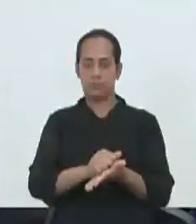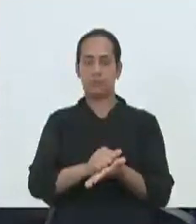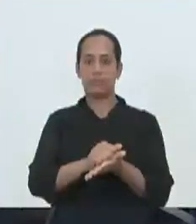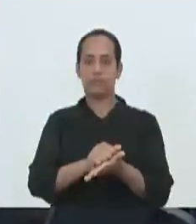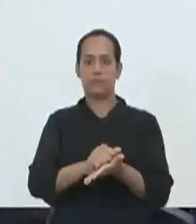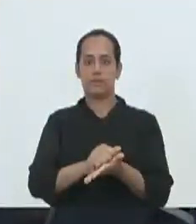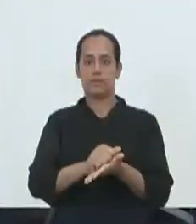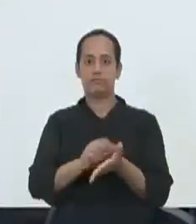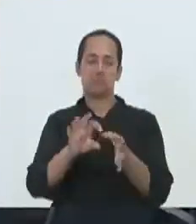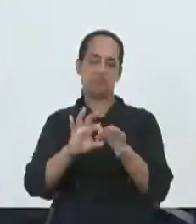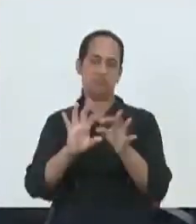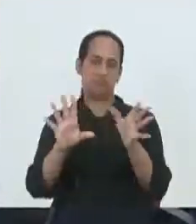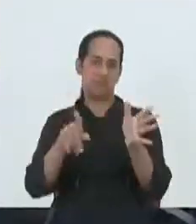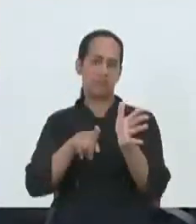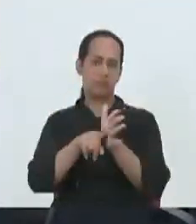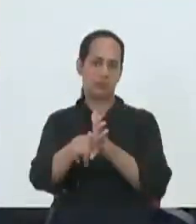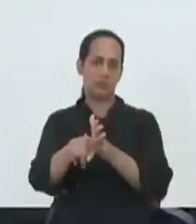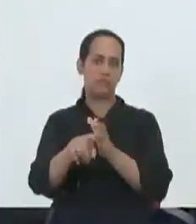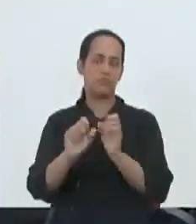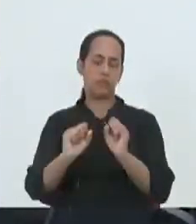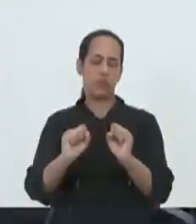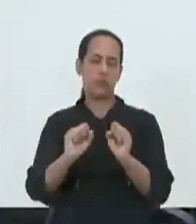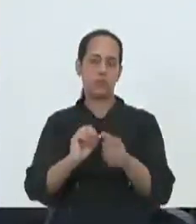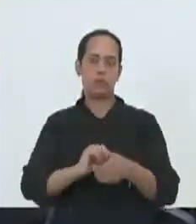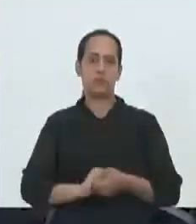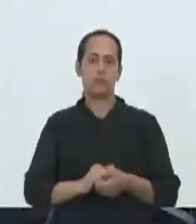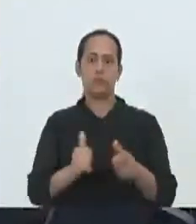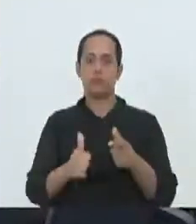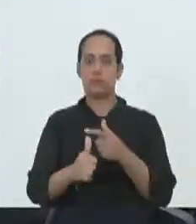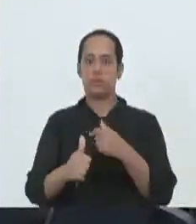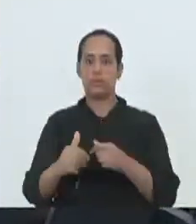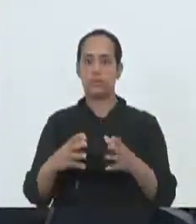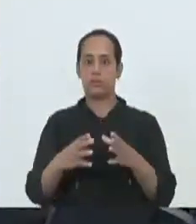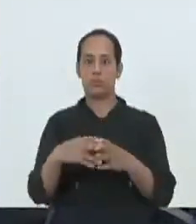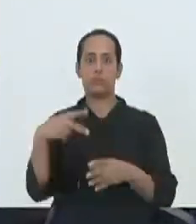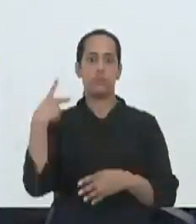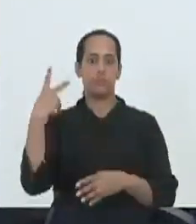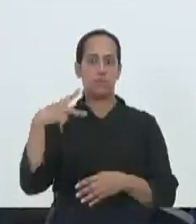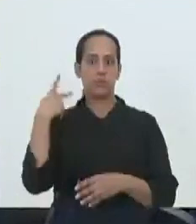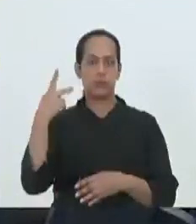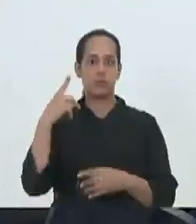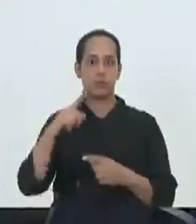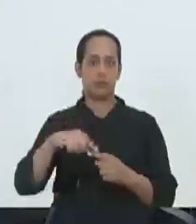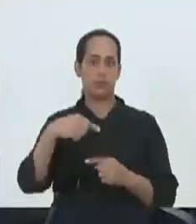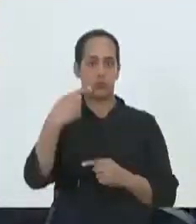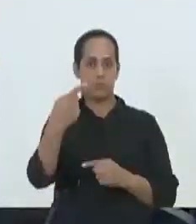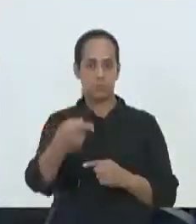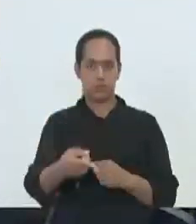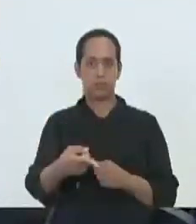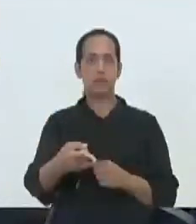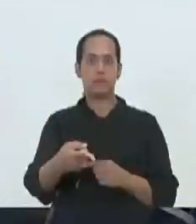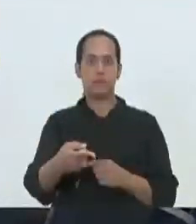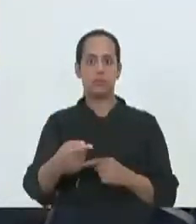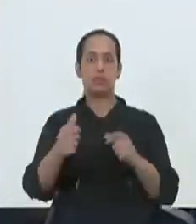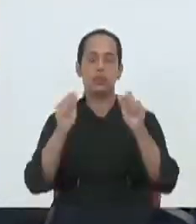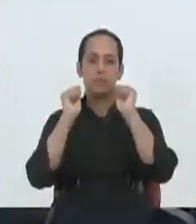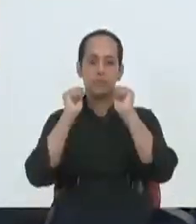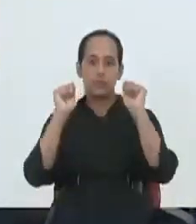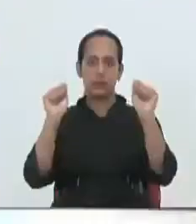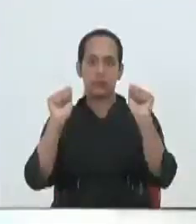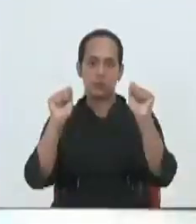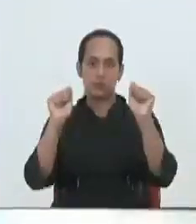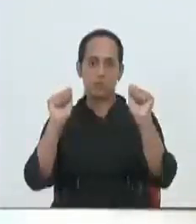quiser fazer perguntas Primeiramente vou abrir para os vereadores e posteriormente para a assessoria público